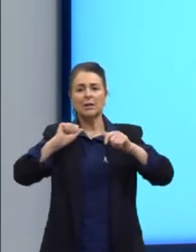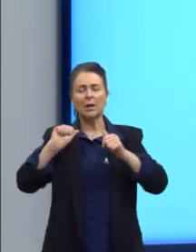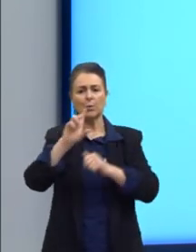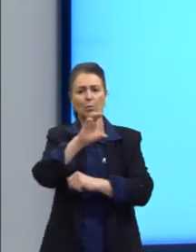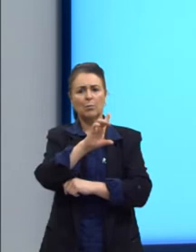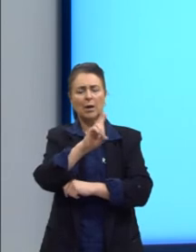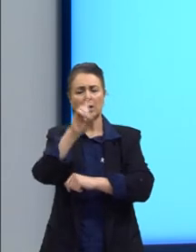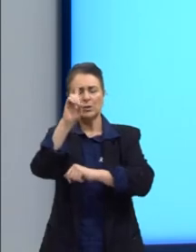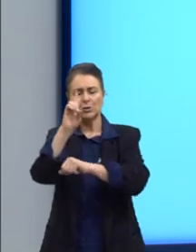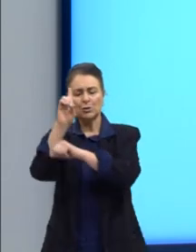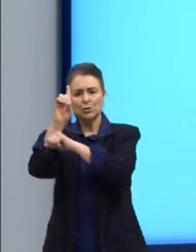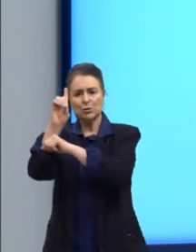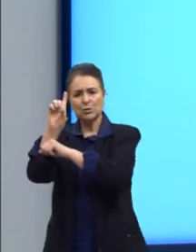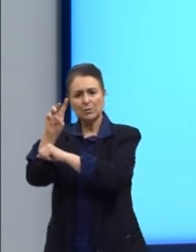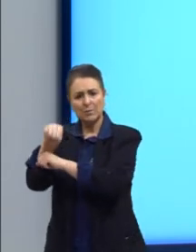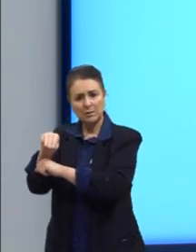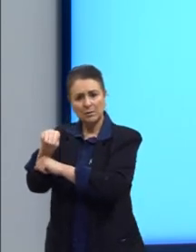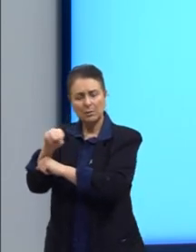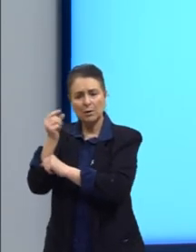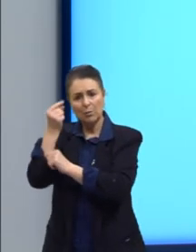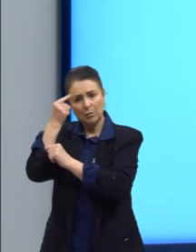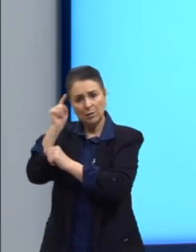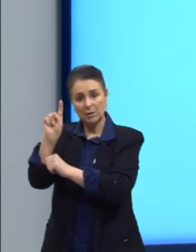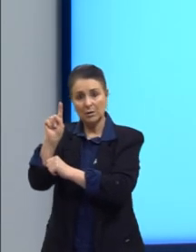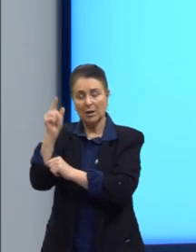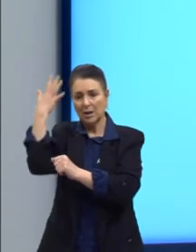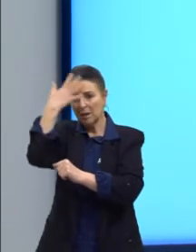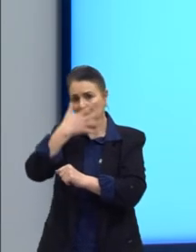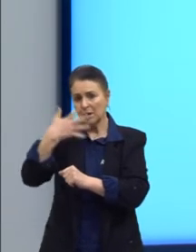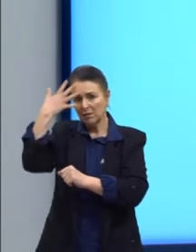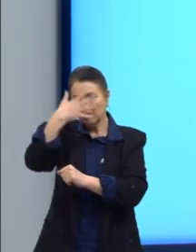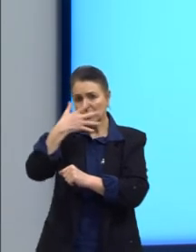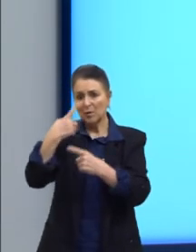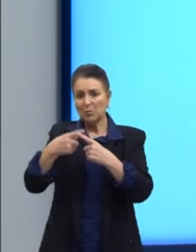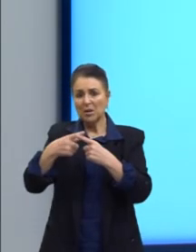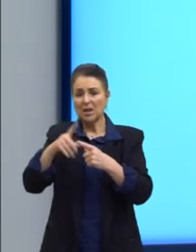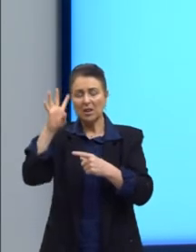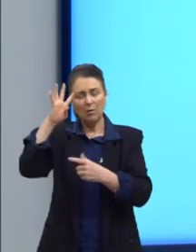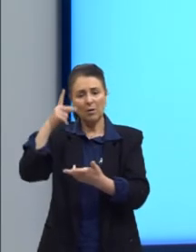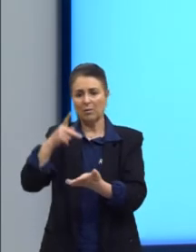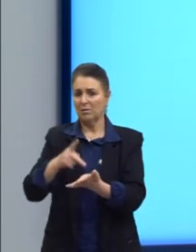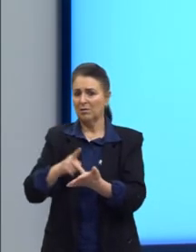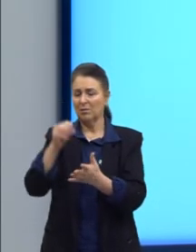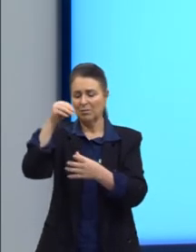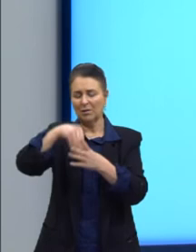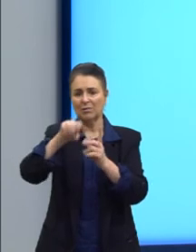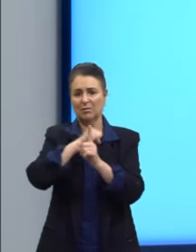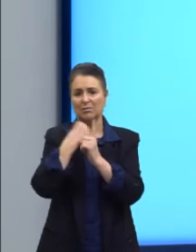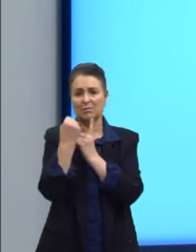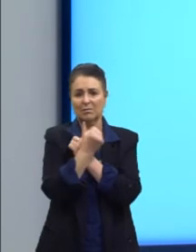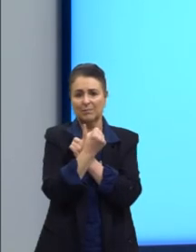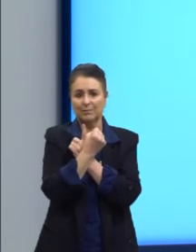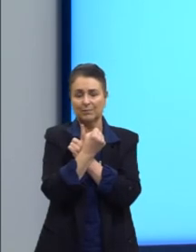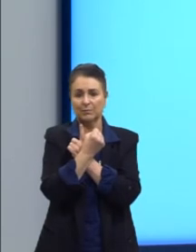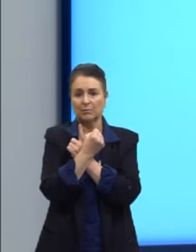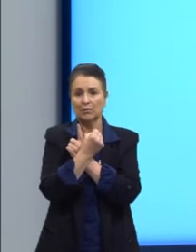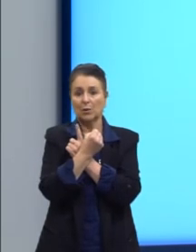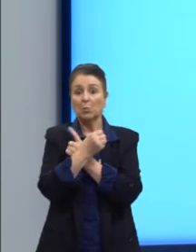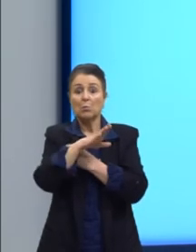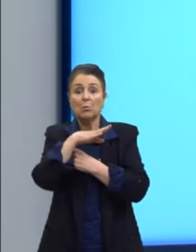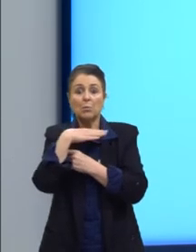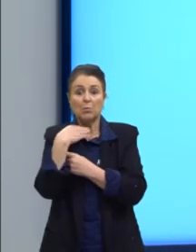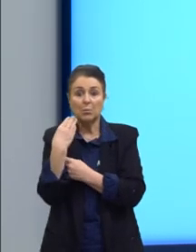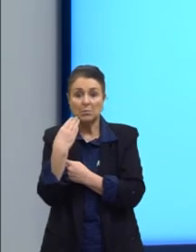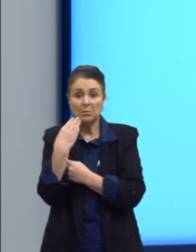criativa que fica invisível diante dessa desconsideração com que a sociedade trata ele acaba